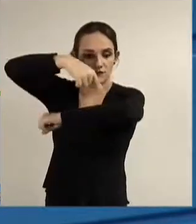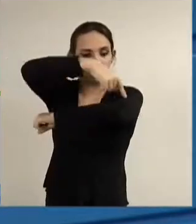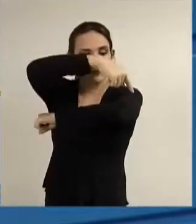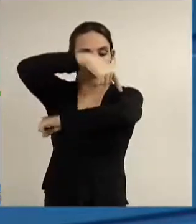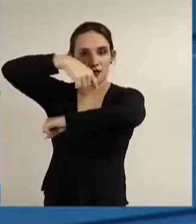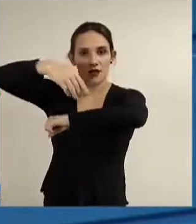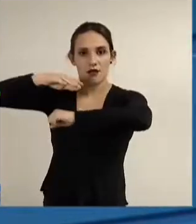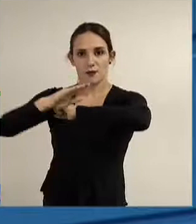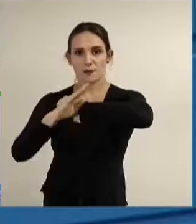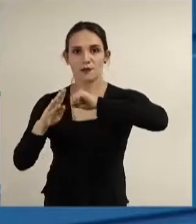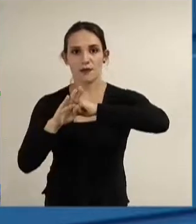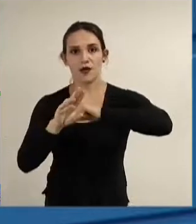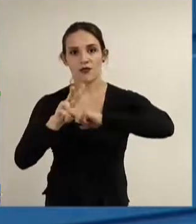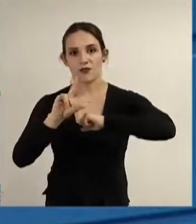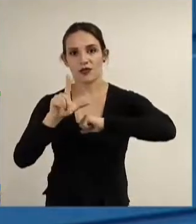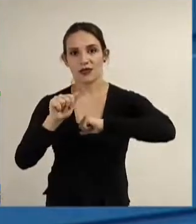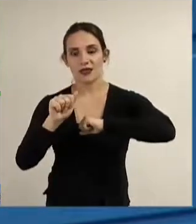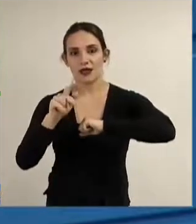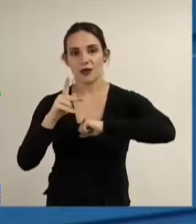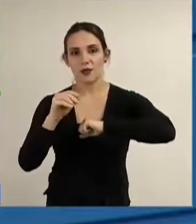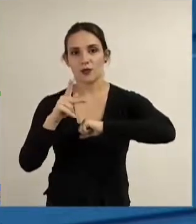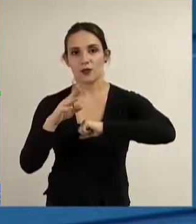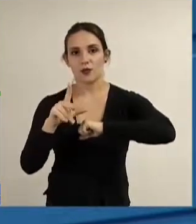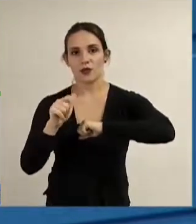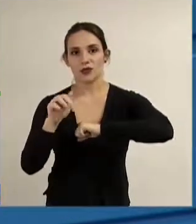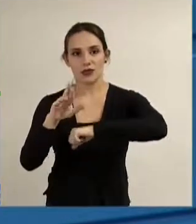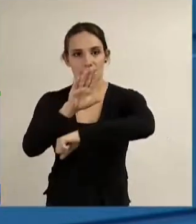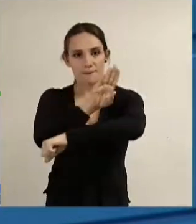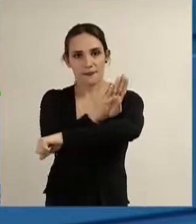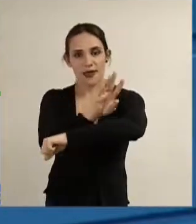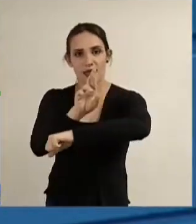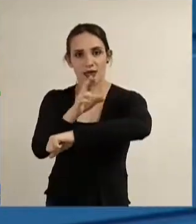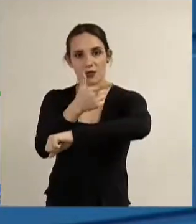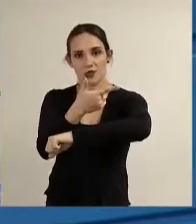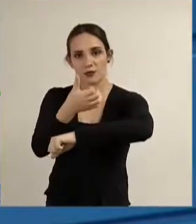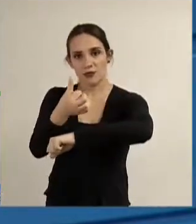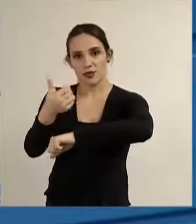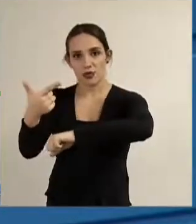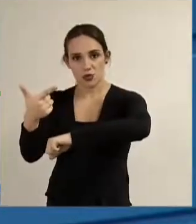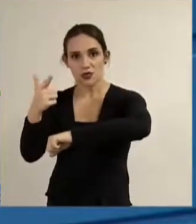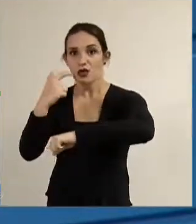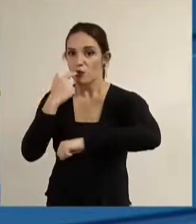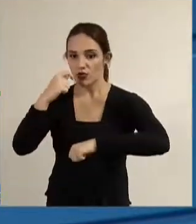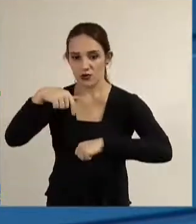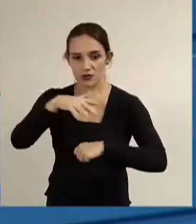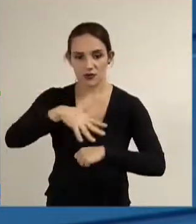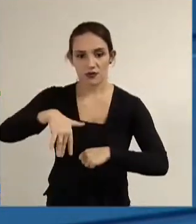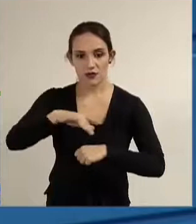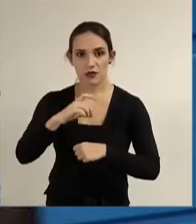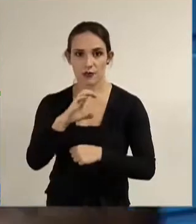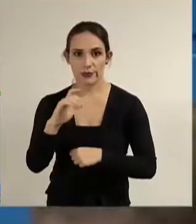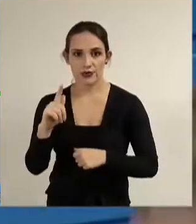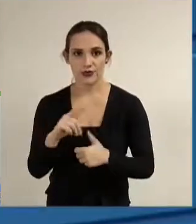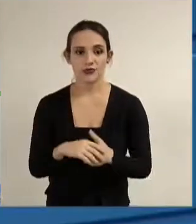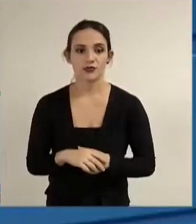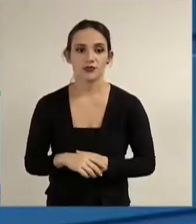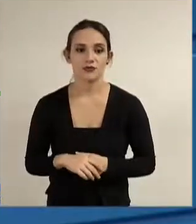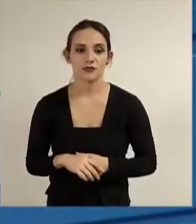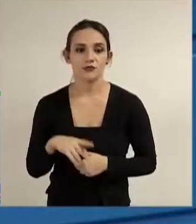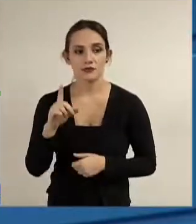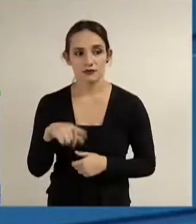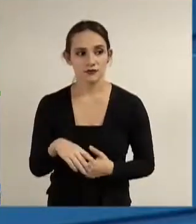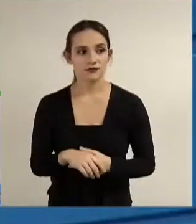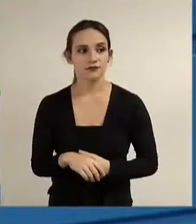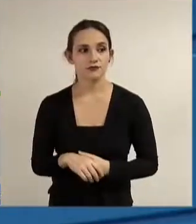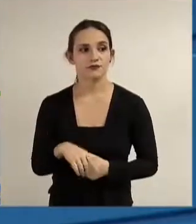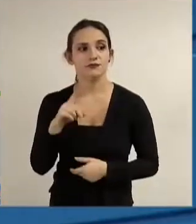na rotatória da BR-262, no núcleo industrial em Campo Grande. Isso aqui também é